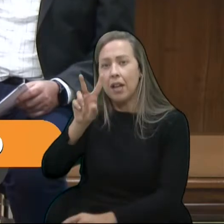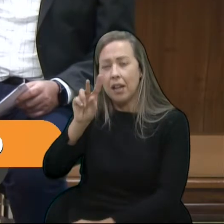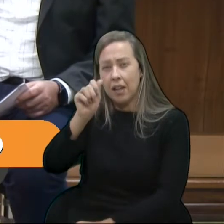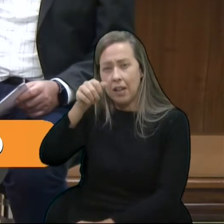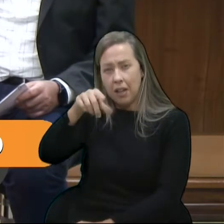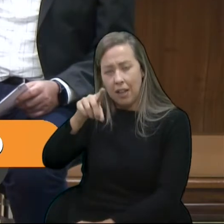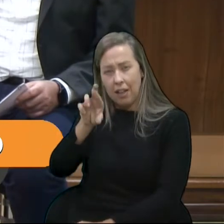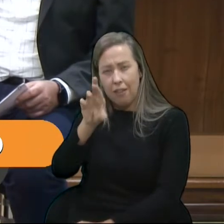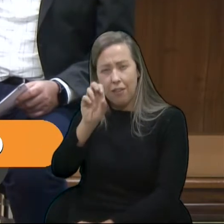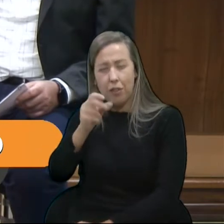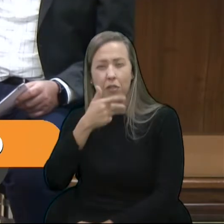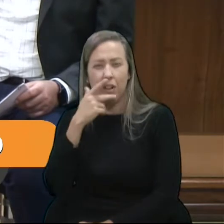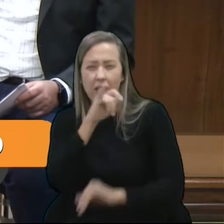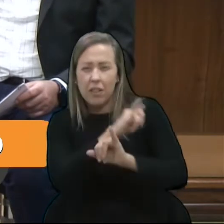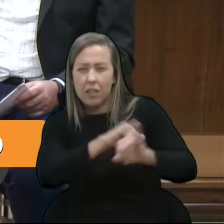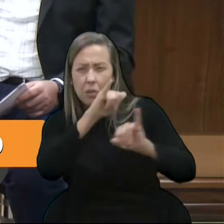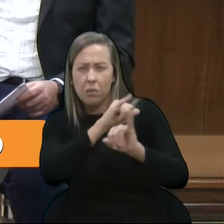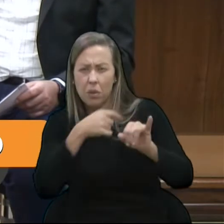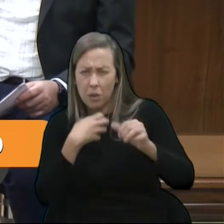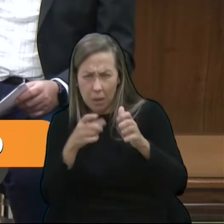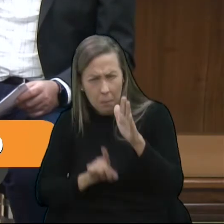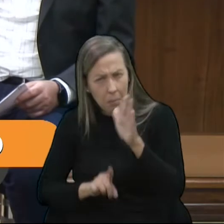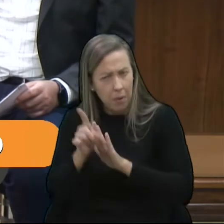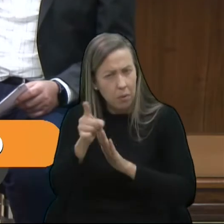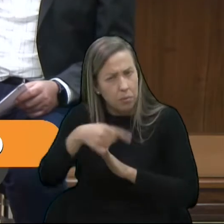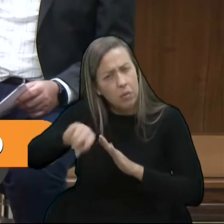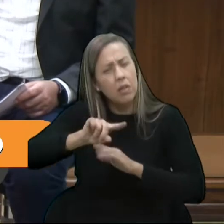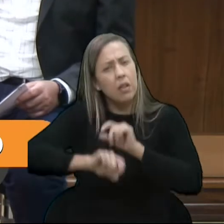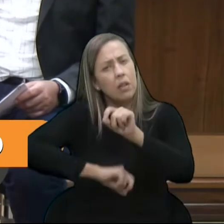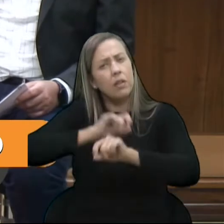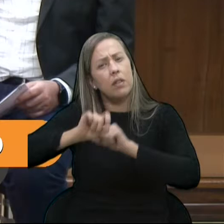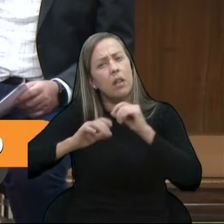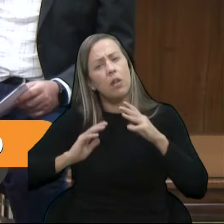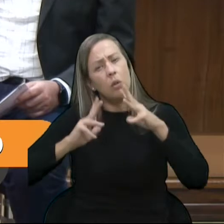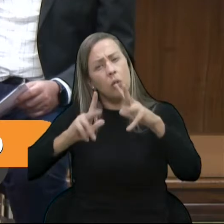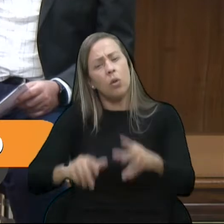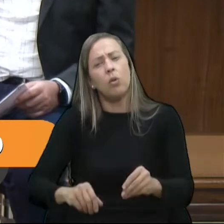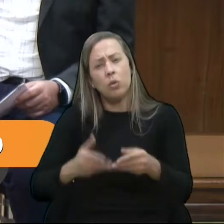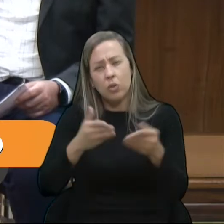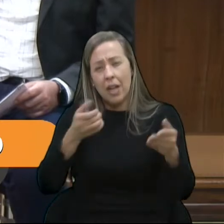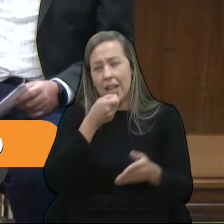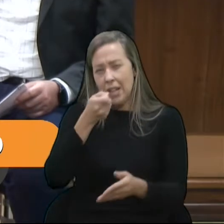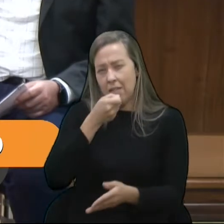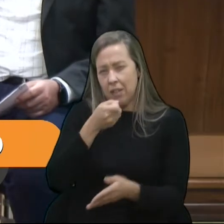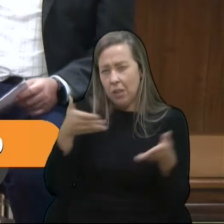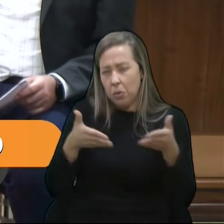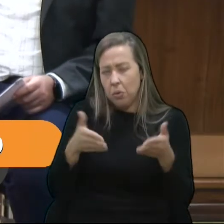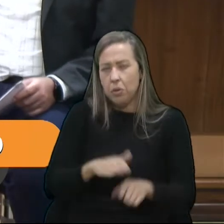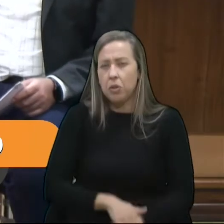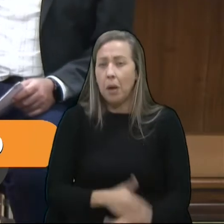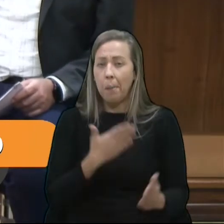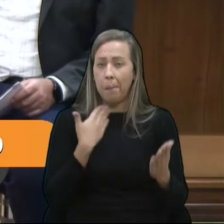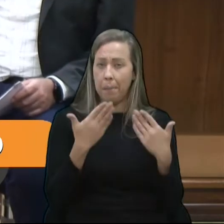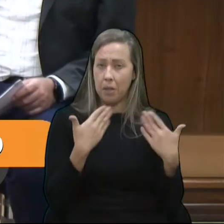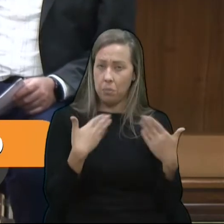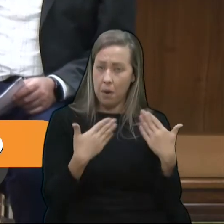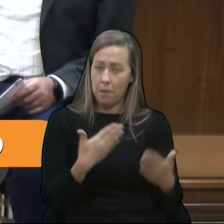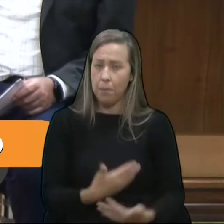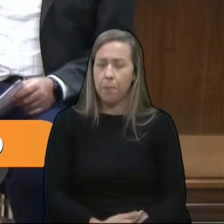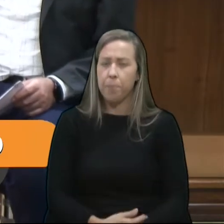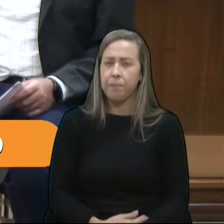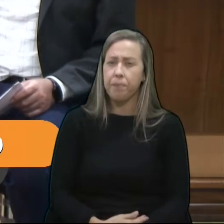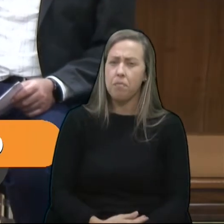todas as informações. Uma pergunta que eu queria deixar, Fábio, aos nossos entrevistados de hoje, nesse bate-papo, né, com